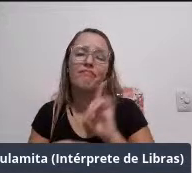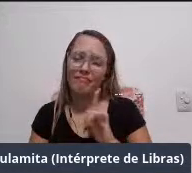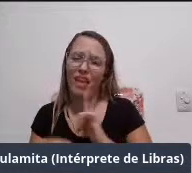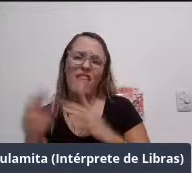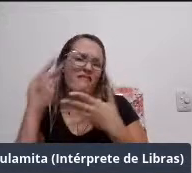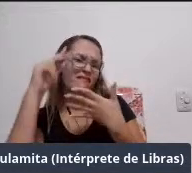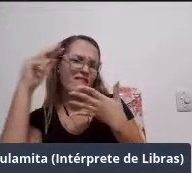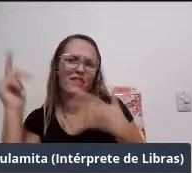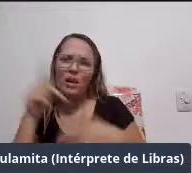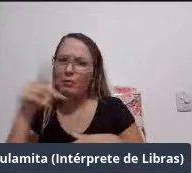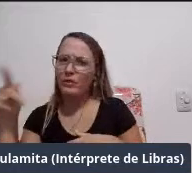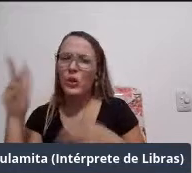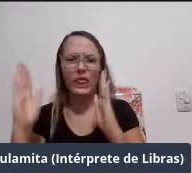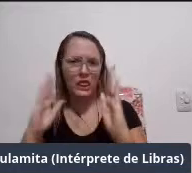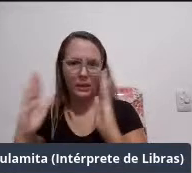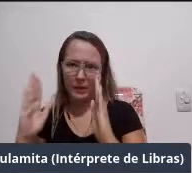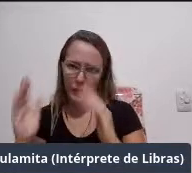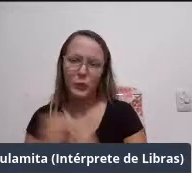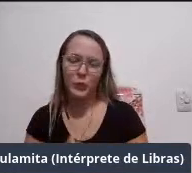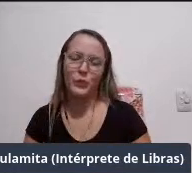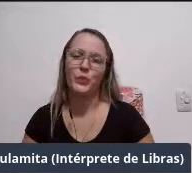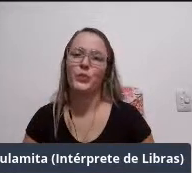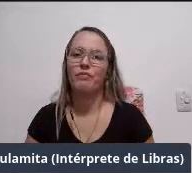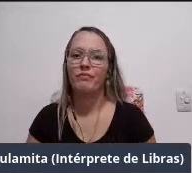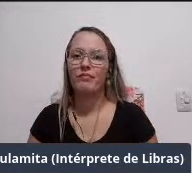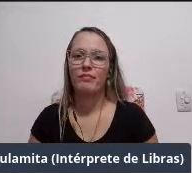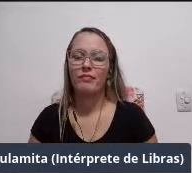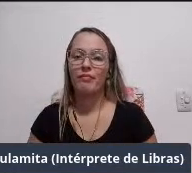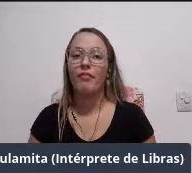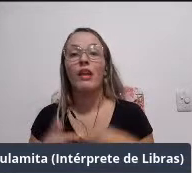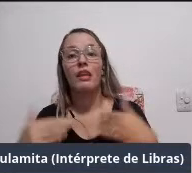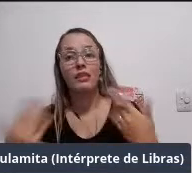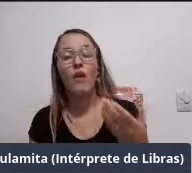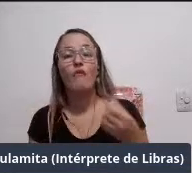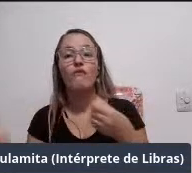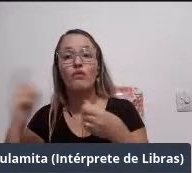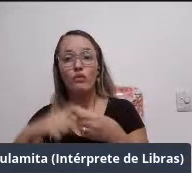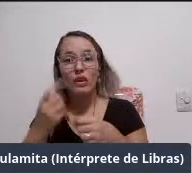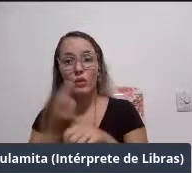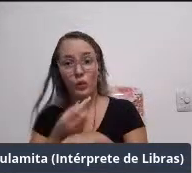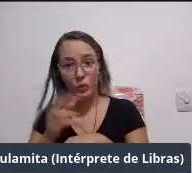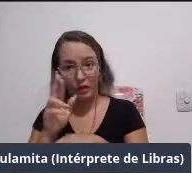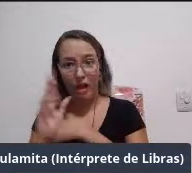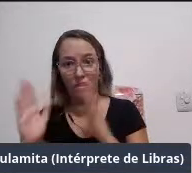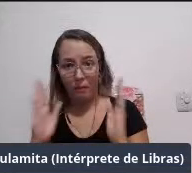professoras negras nesse período. Quando eu voltei do doutorado, pode passar, por favor.